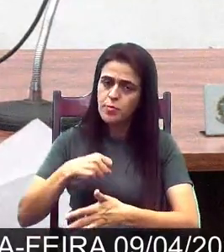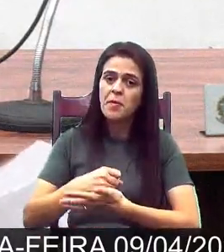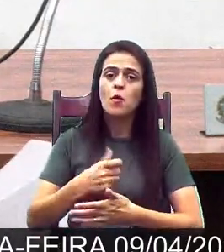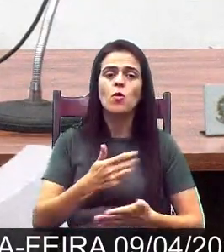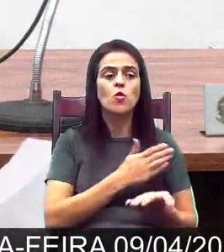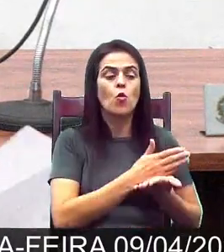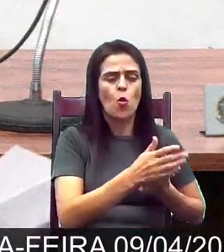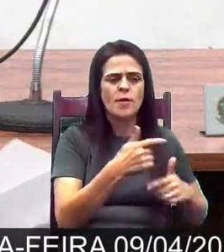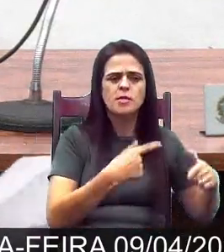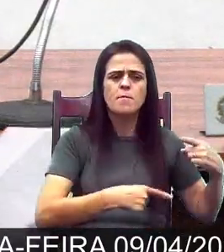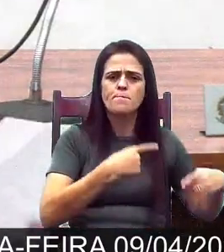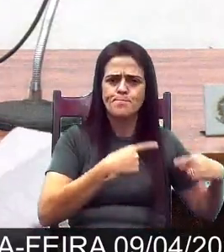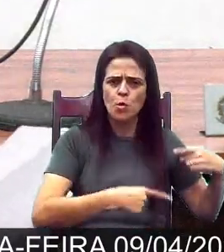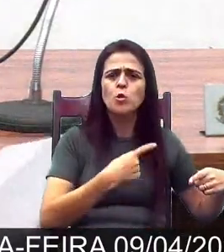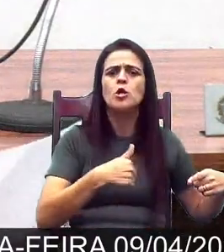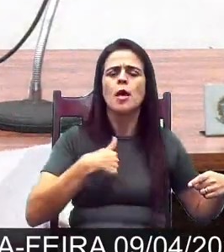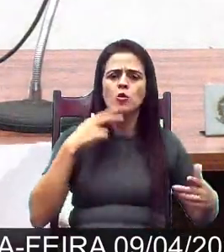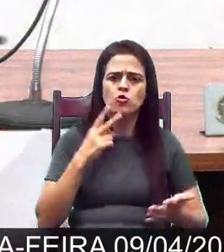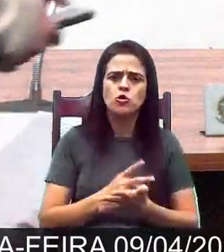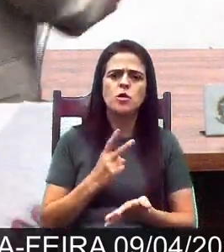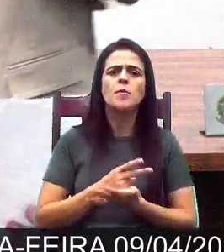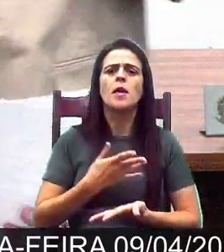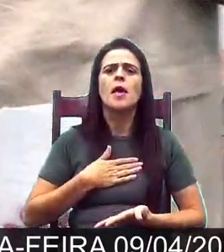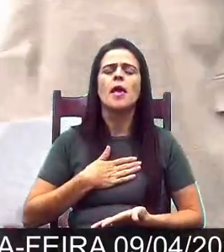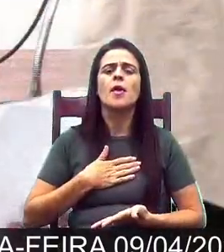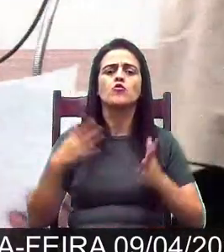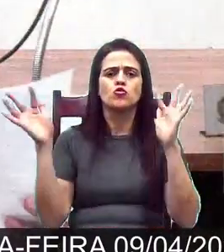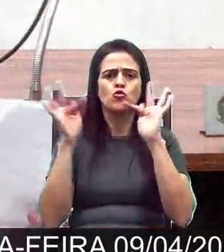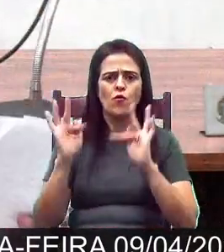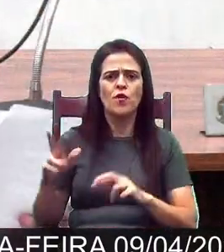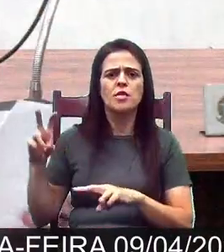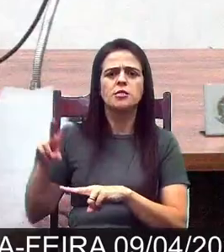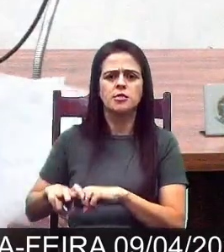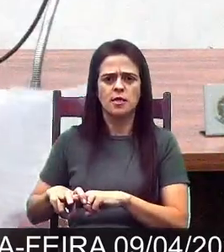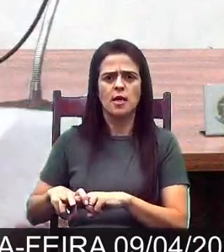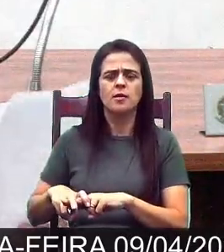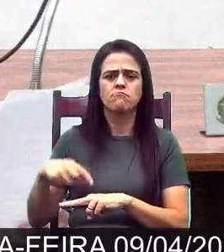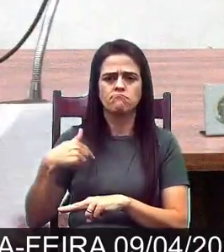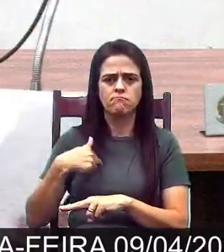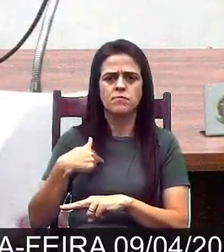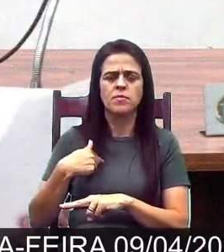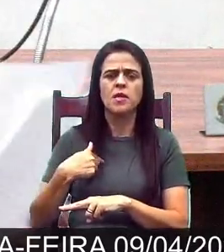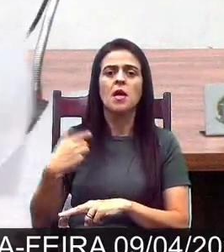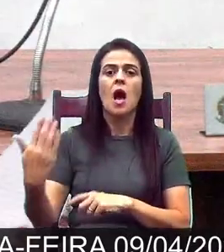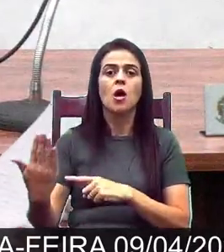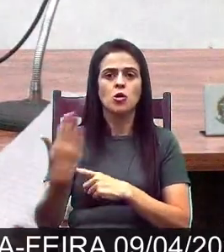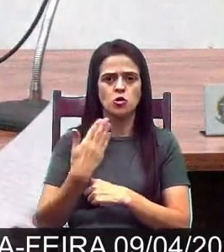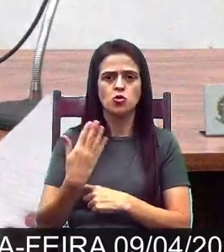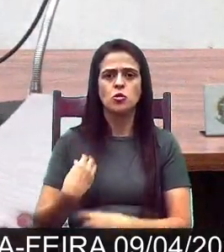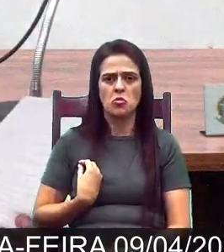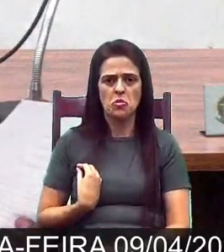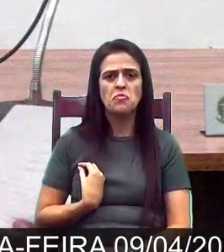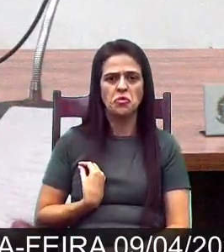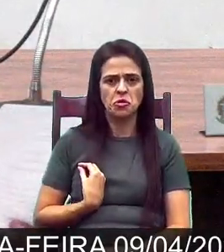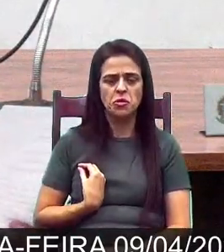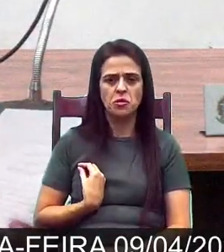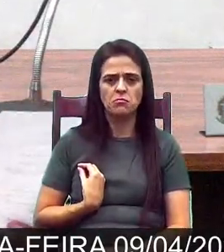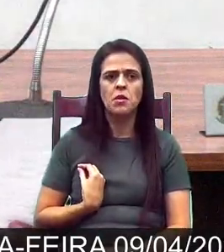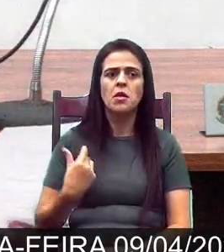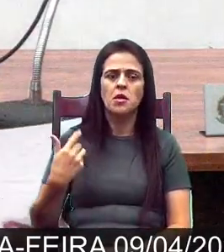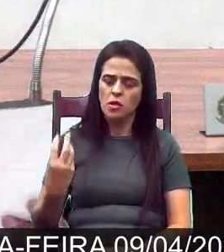na política. Então, eu estou satisfeito aqui nessa cadeira, está me sustentando e eu estou